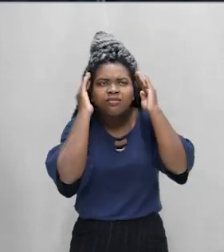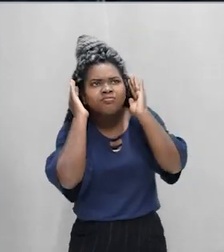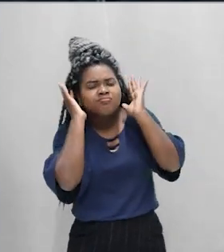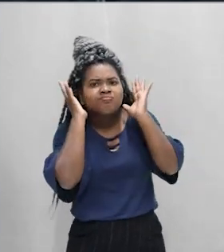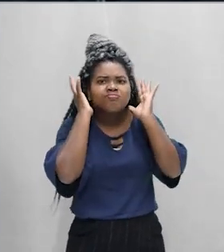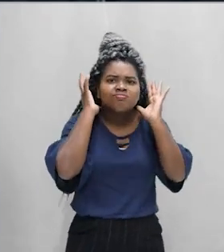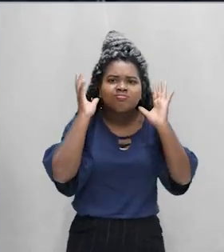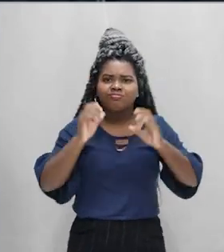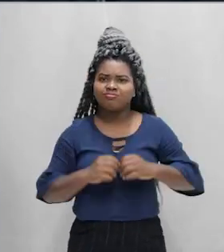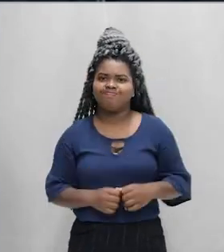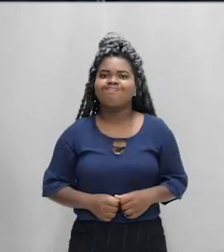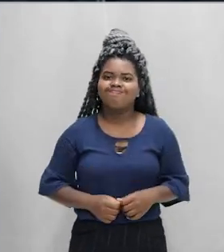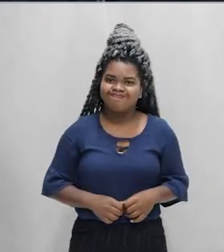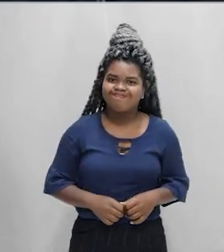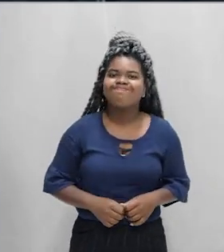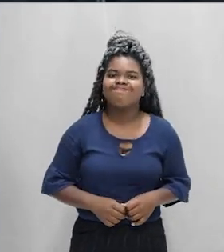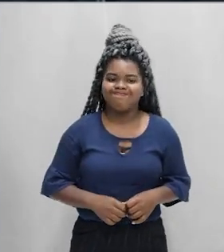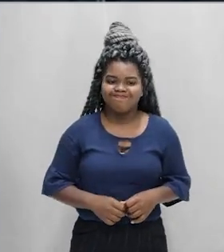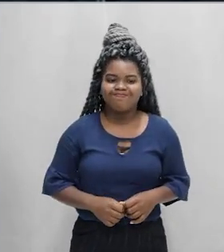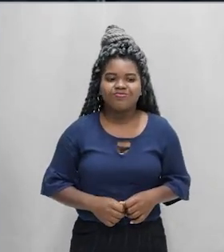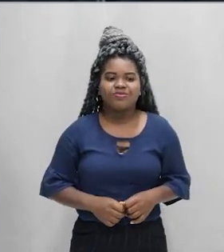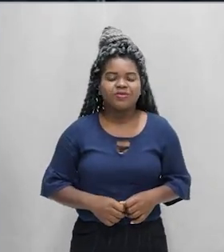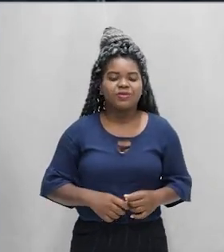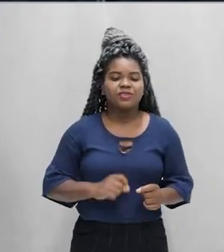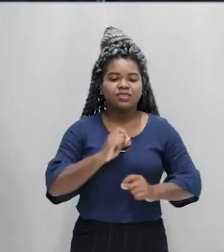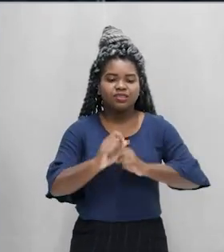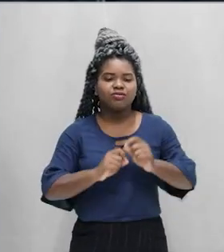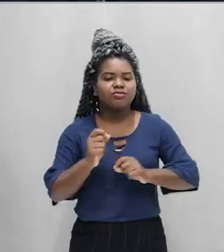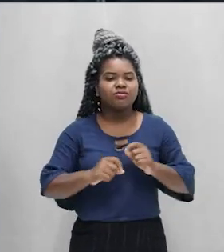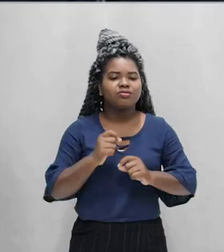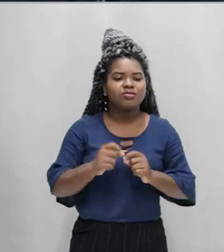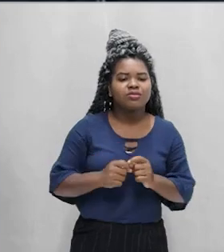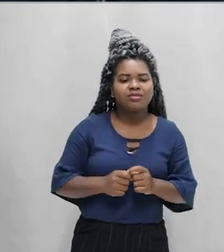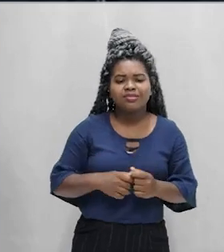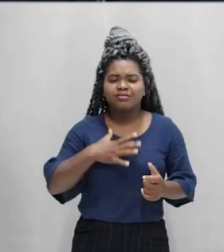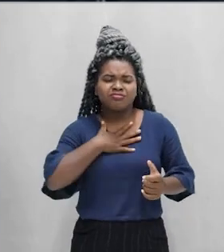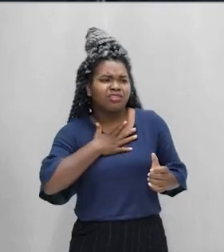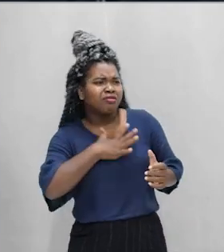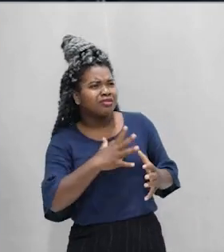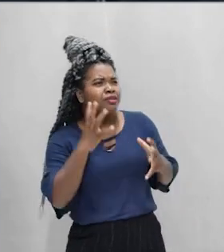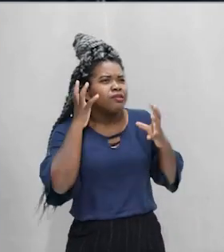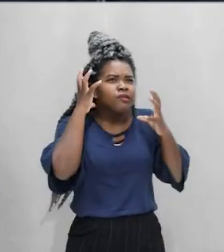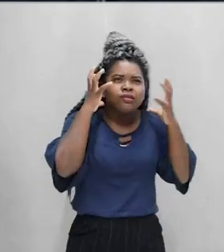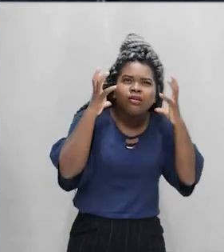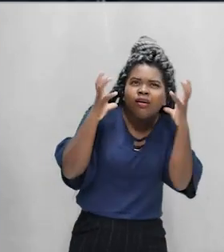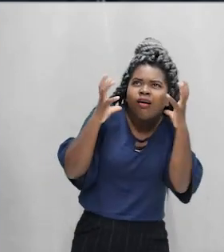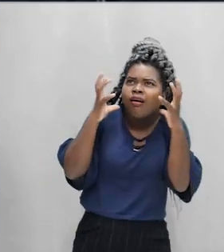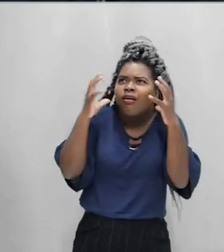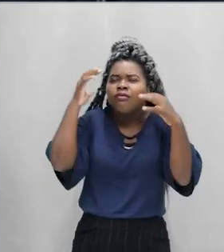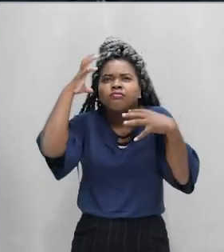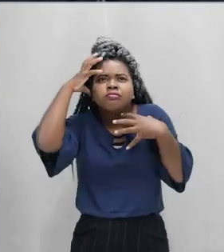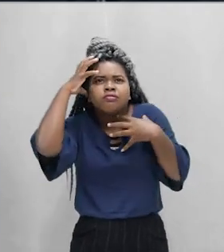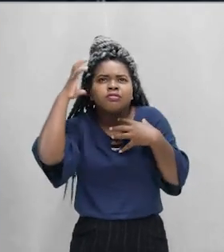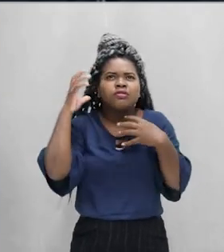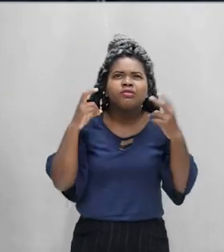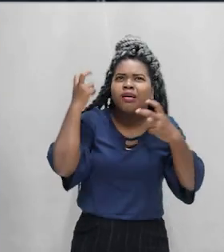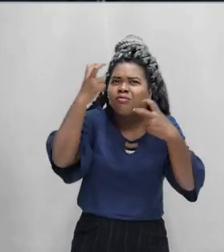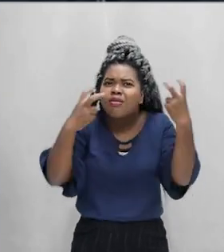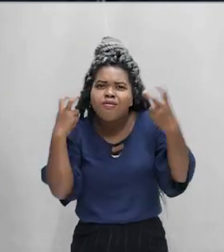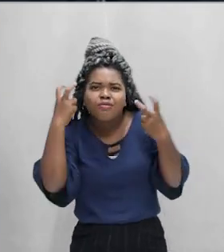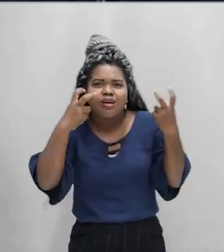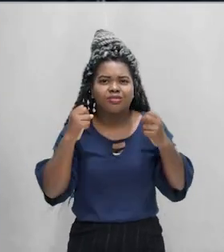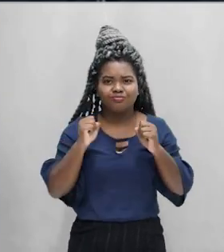Ele faz esse autorretrato de inquietação, de descontentamento e traz para nós aí para nós